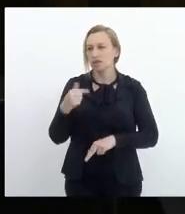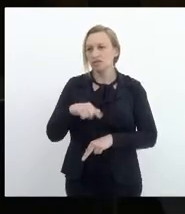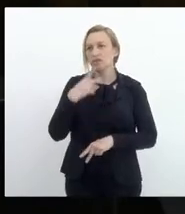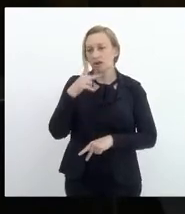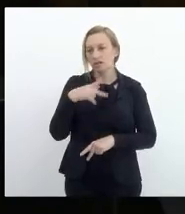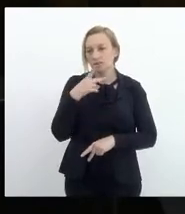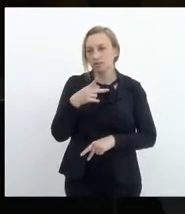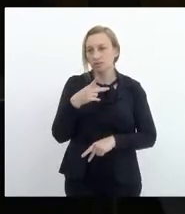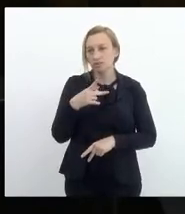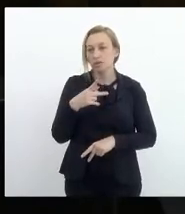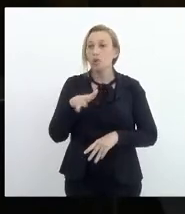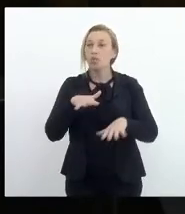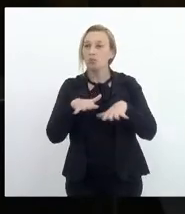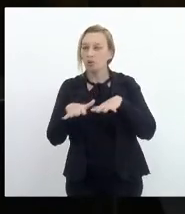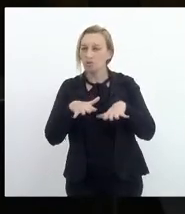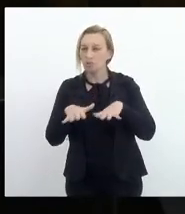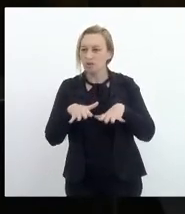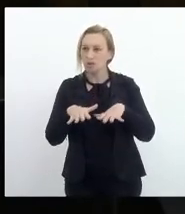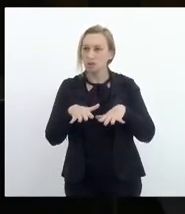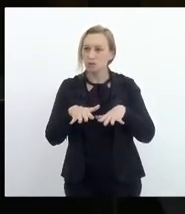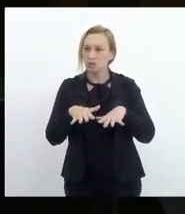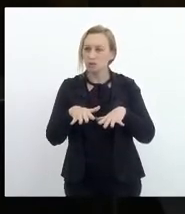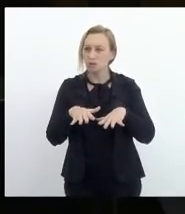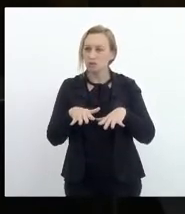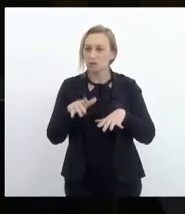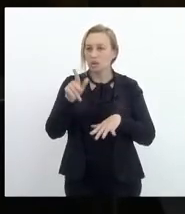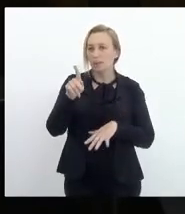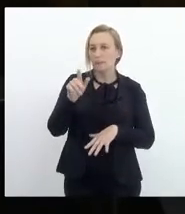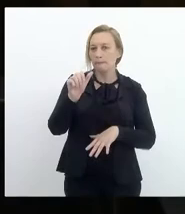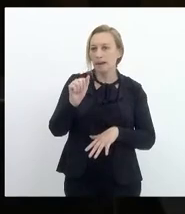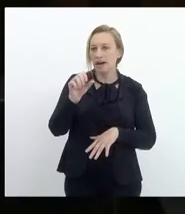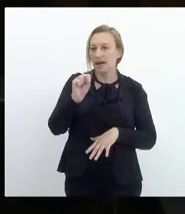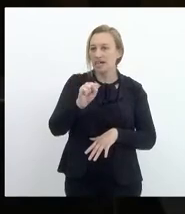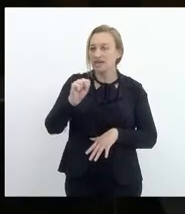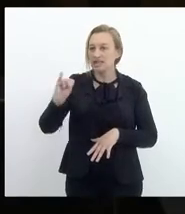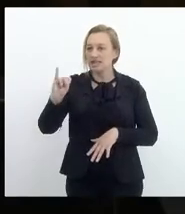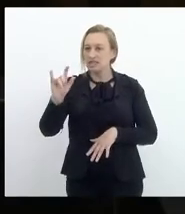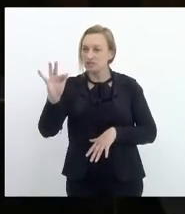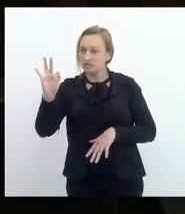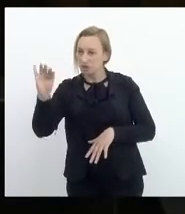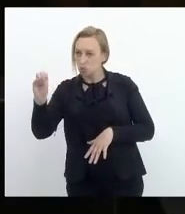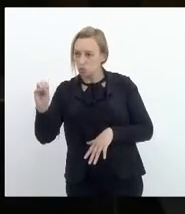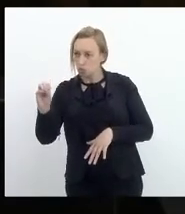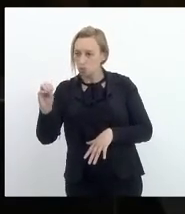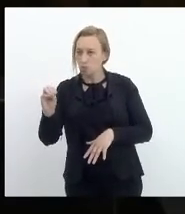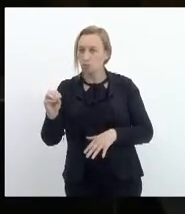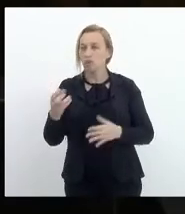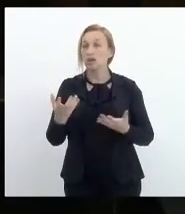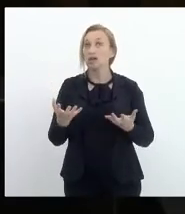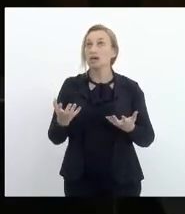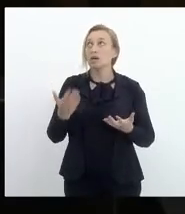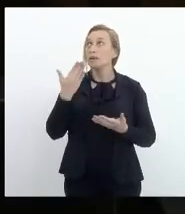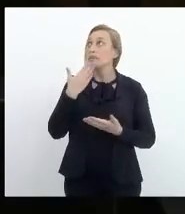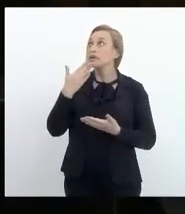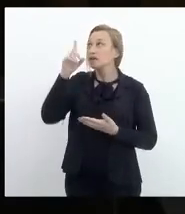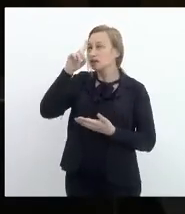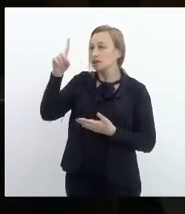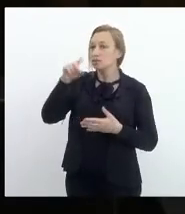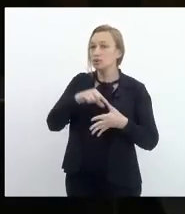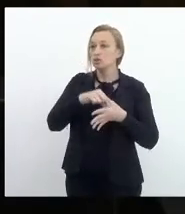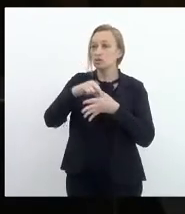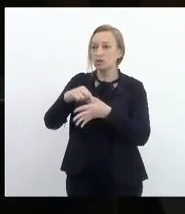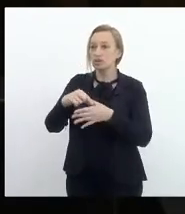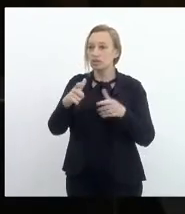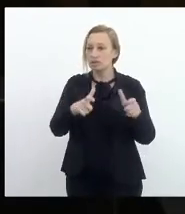falando que seja um movimento Pacífico e é queira Deus que os líderes que vão estar nesse